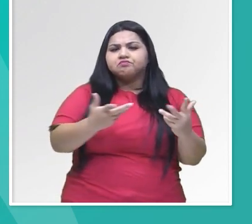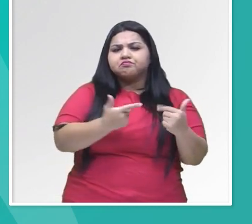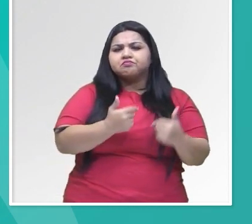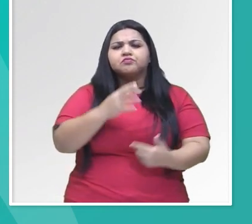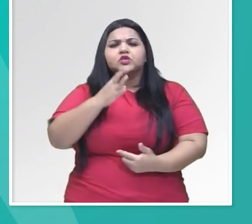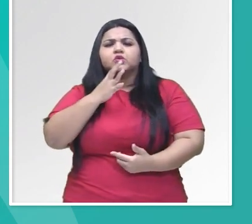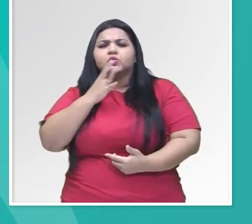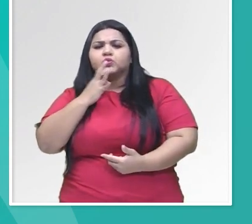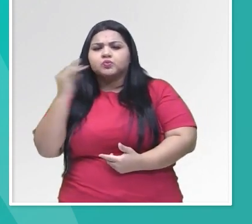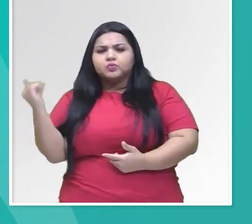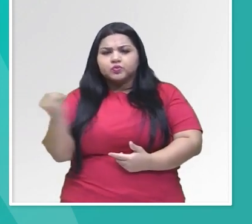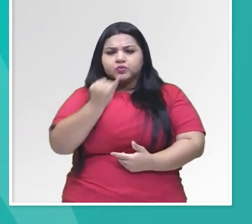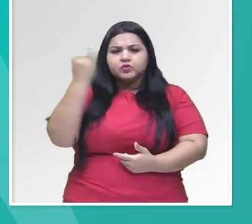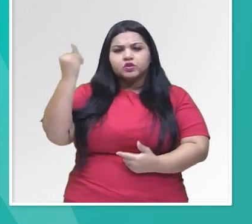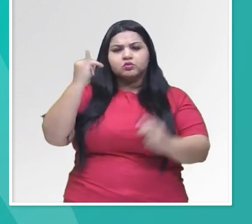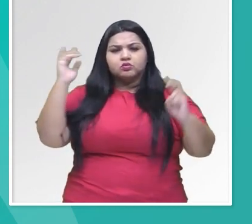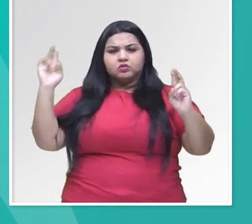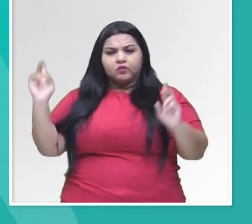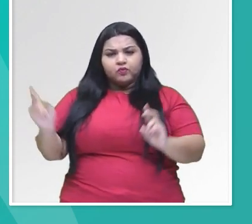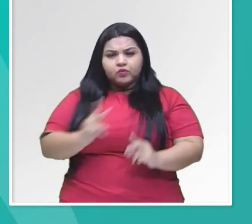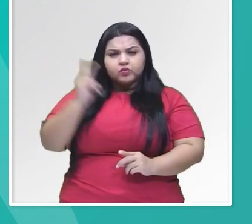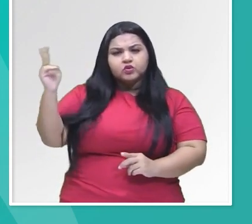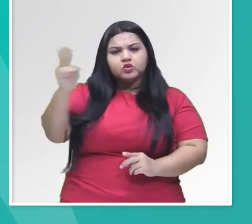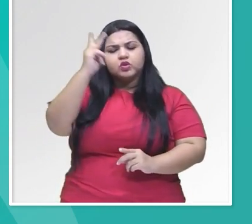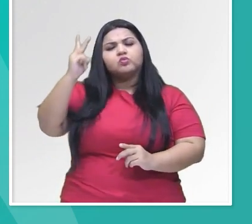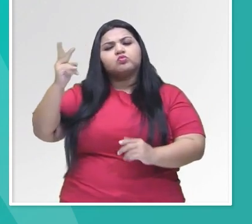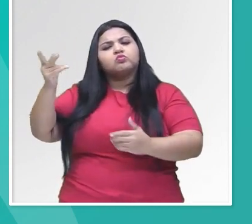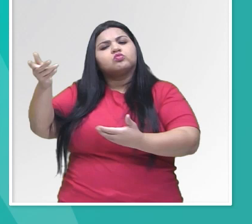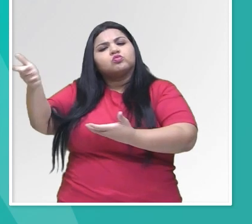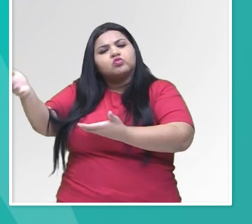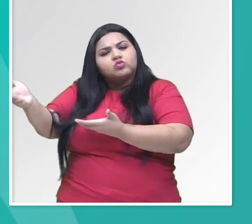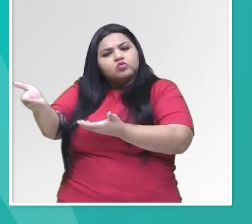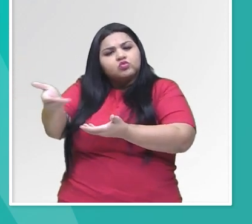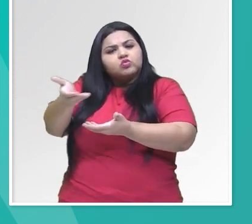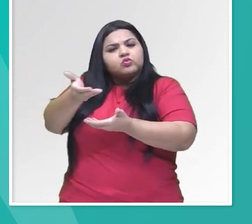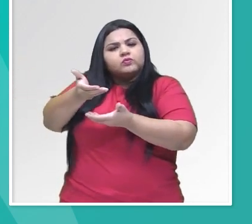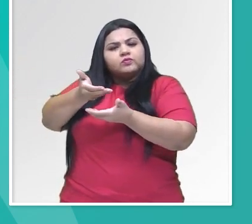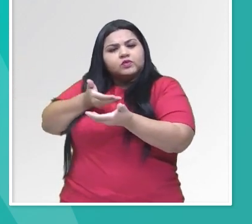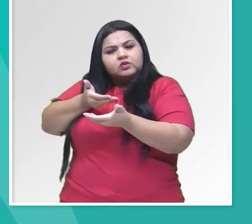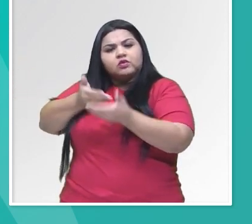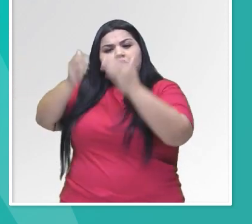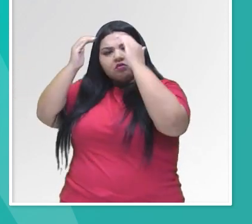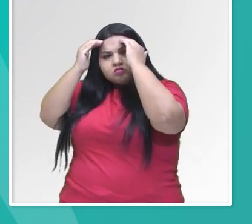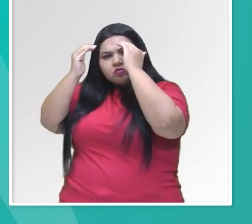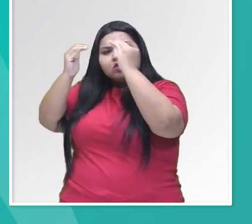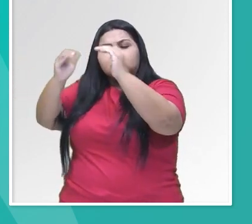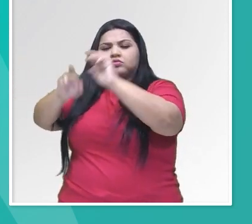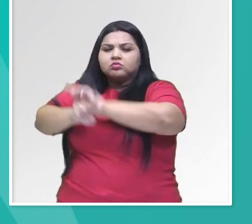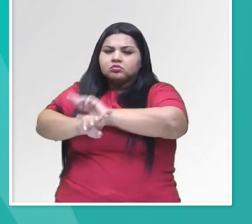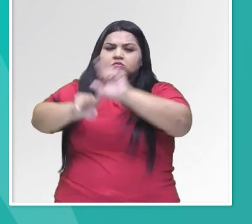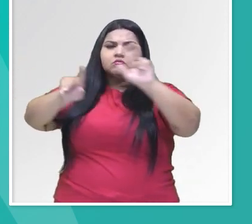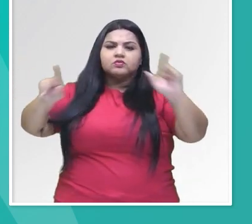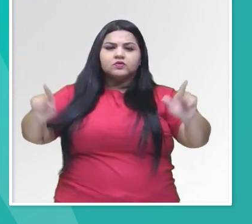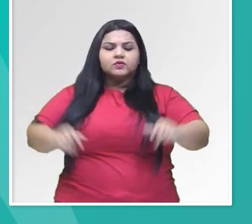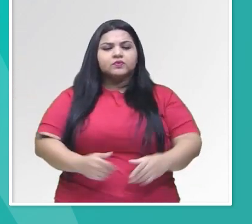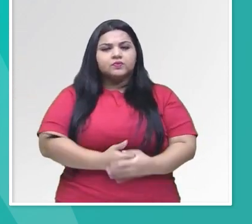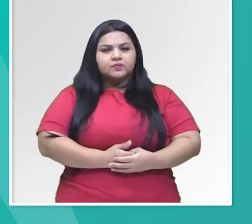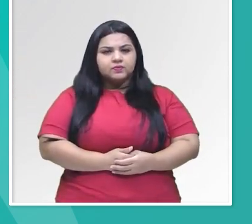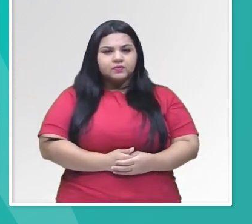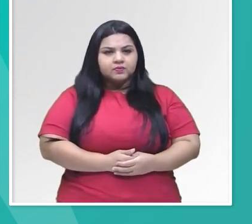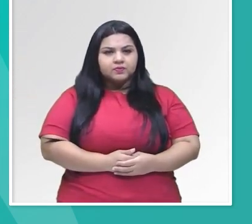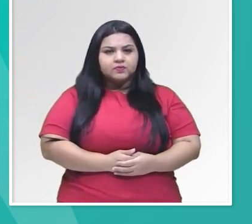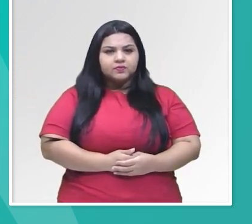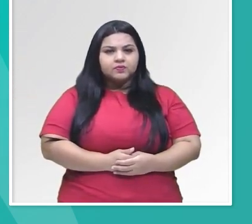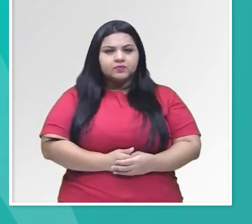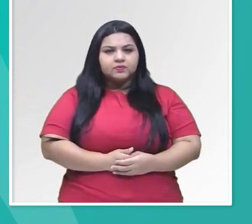Habilidade. Reconhecer a importância da valorização, do acolhimento e do respeito às diferenças.